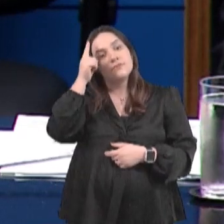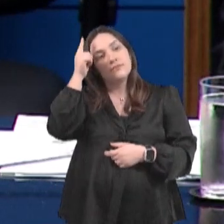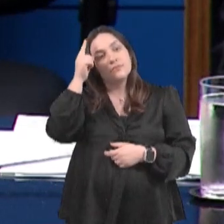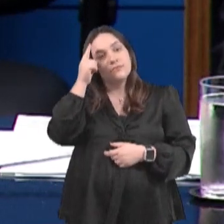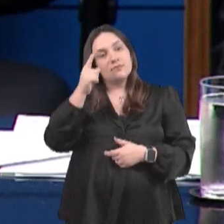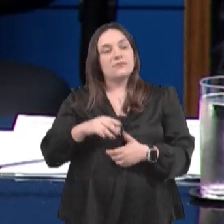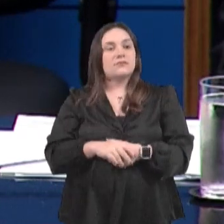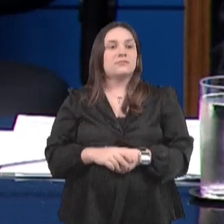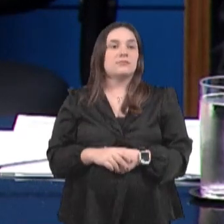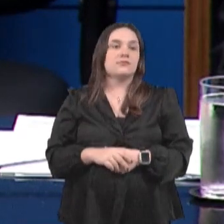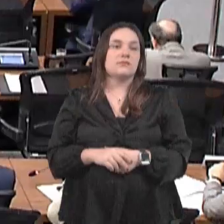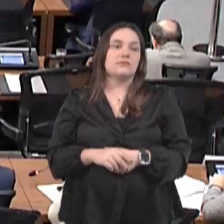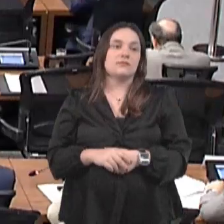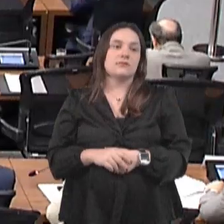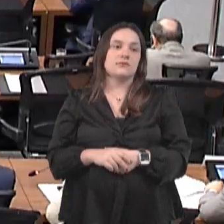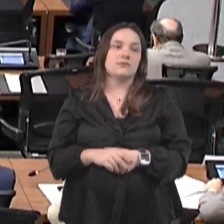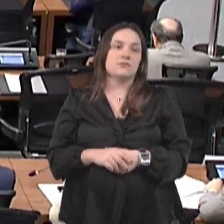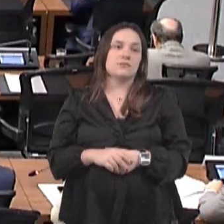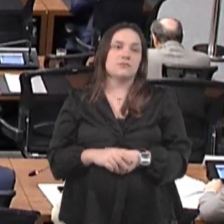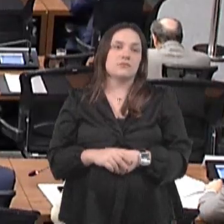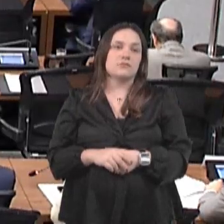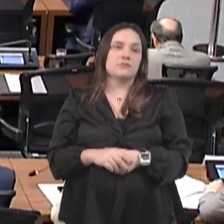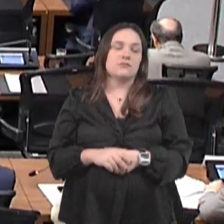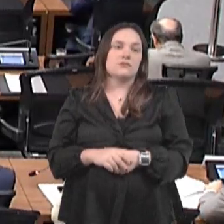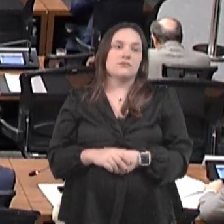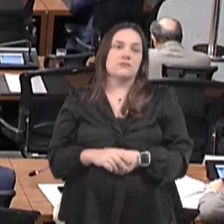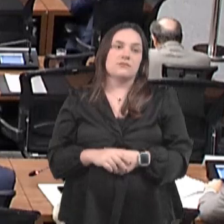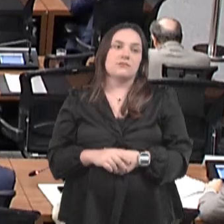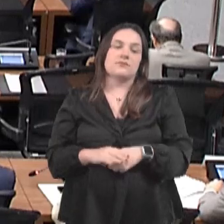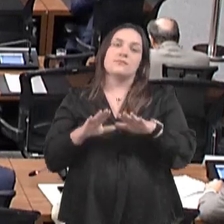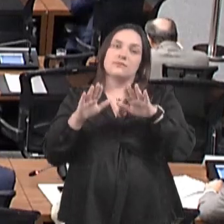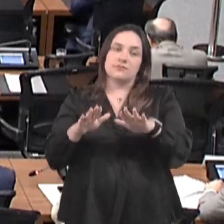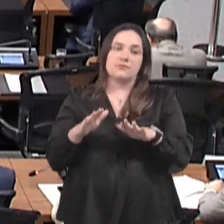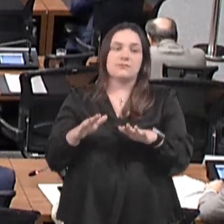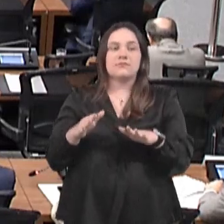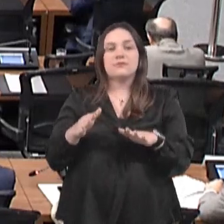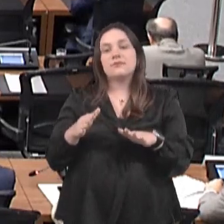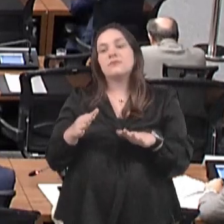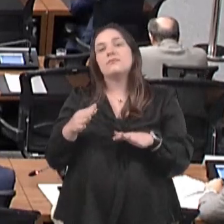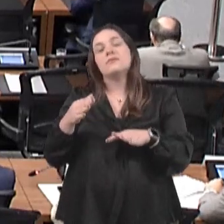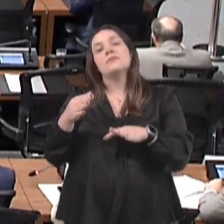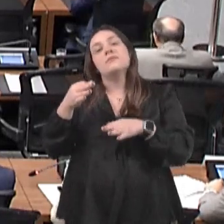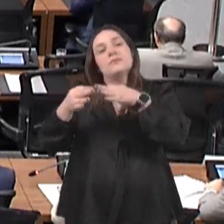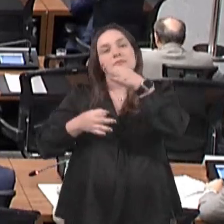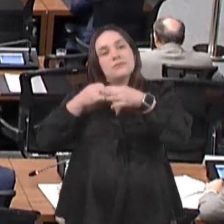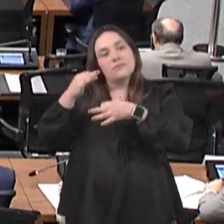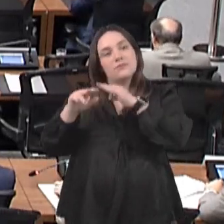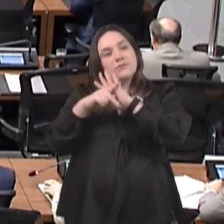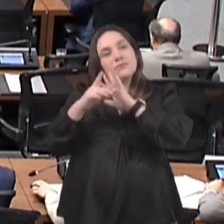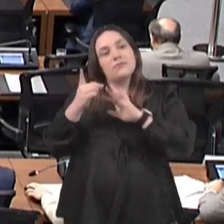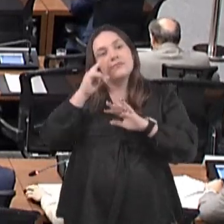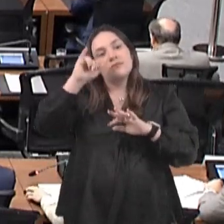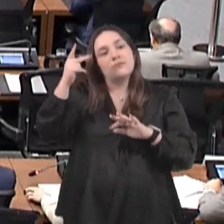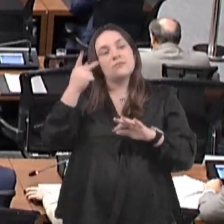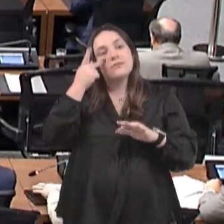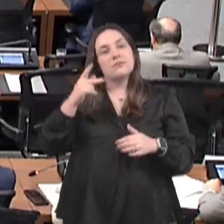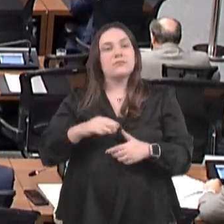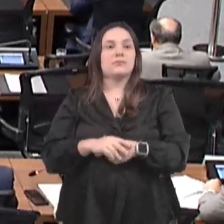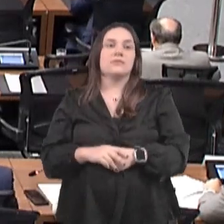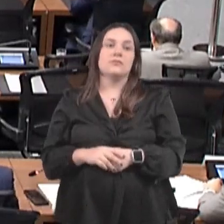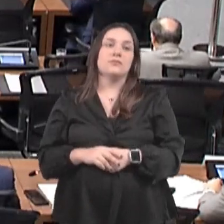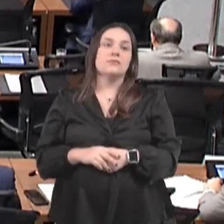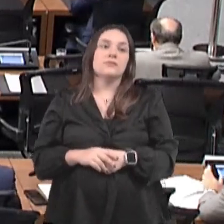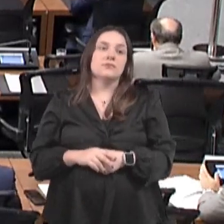Lopes. Senhor presidente, eu quero, em que pese as explanações do deputado João Henrique,